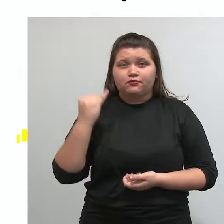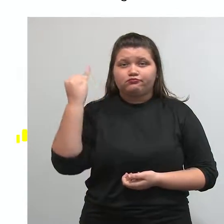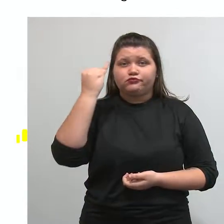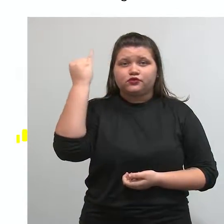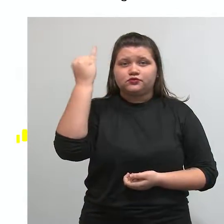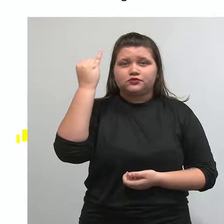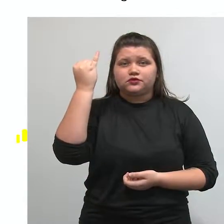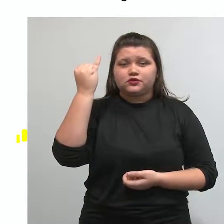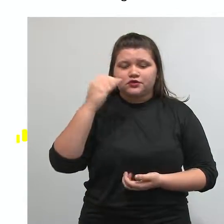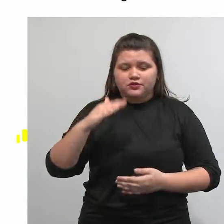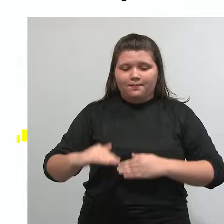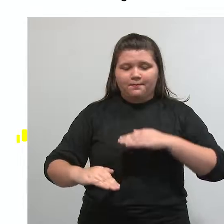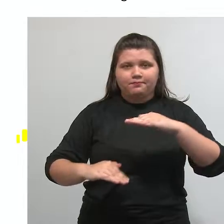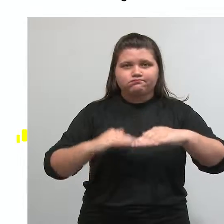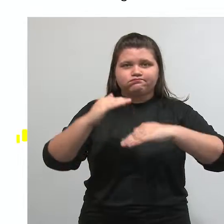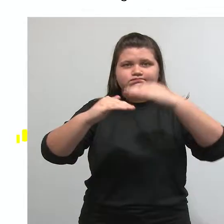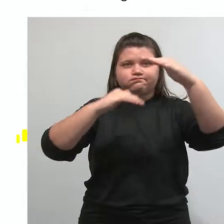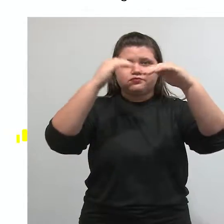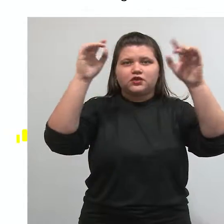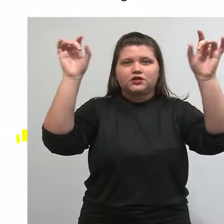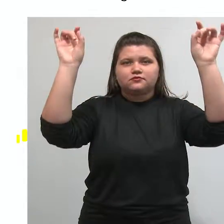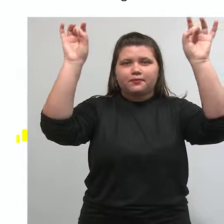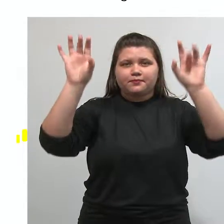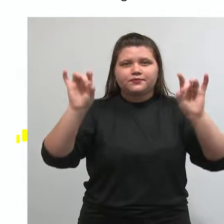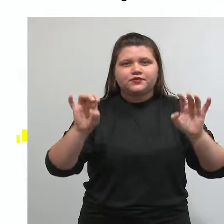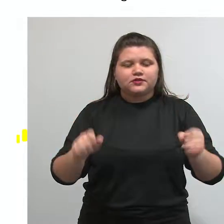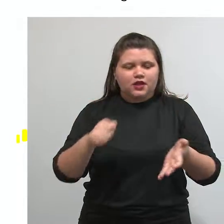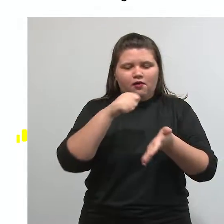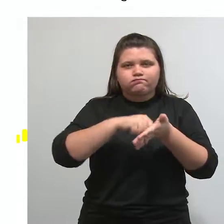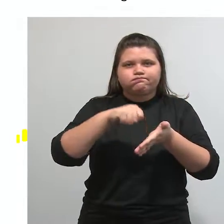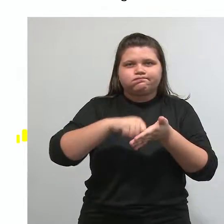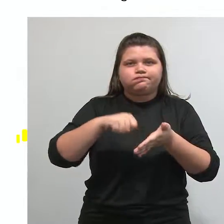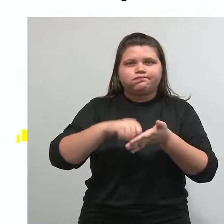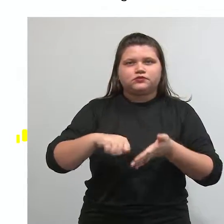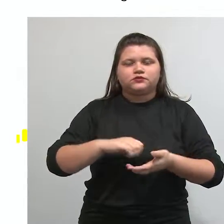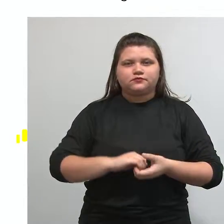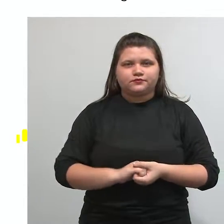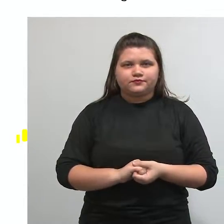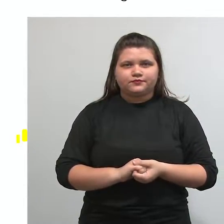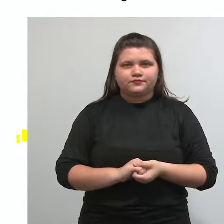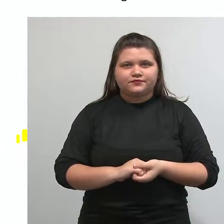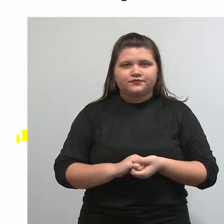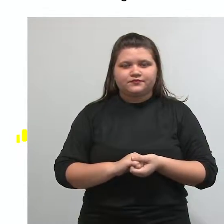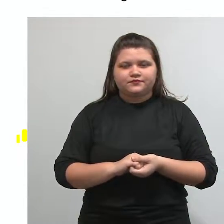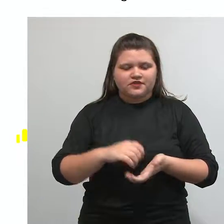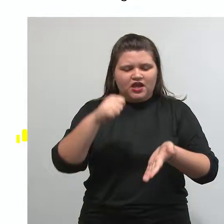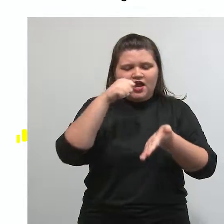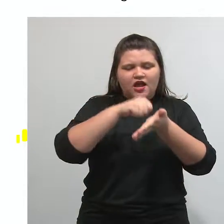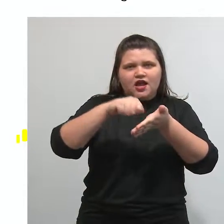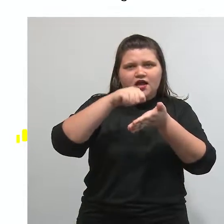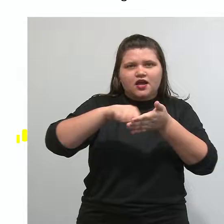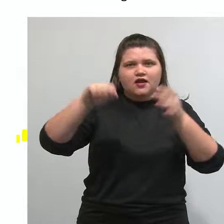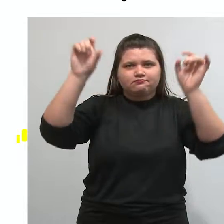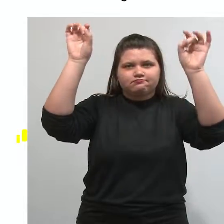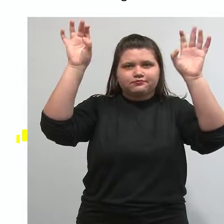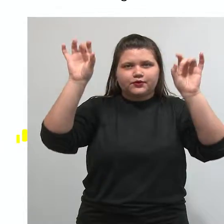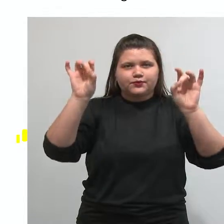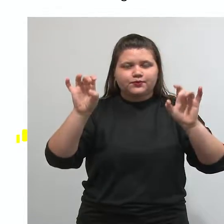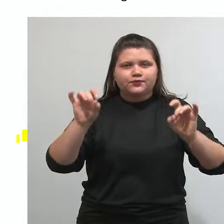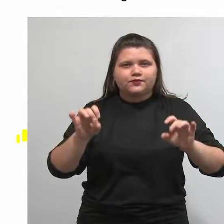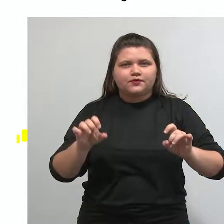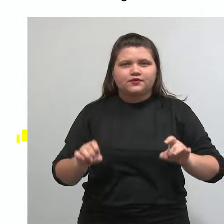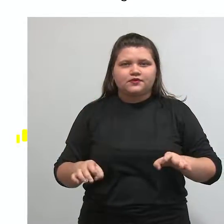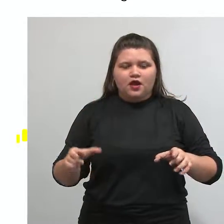do público do local escolhido. Um outro tópico muito importante é descrever o ambiente físico do local